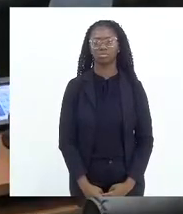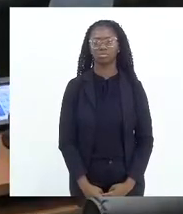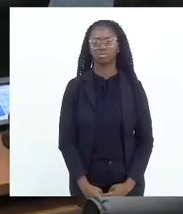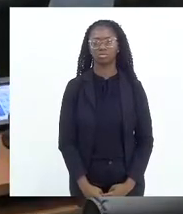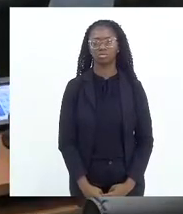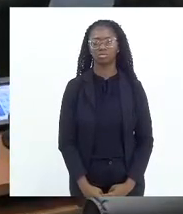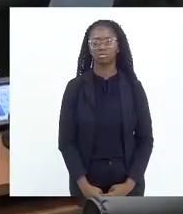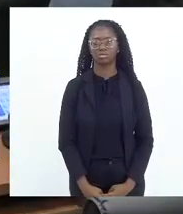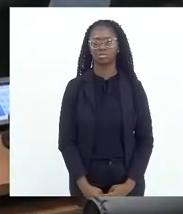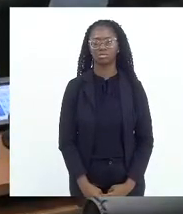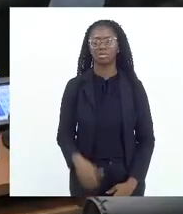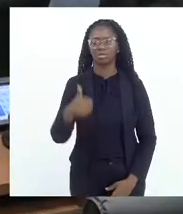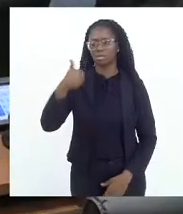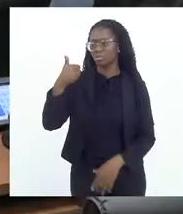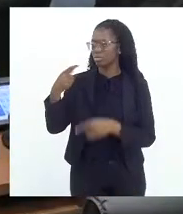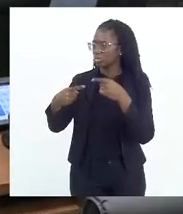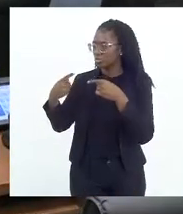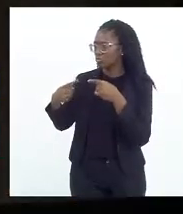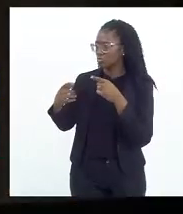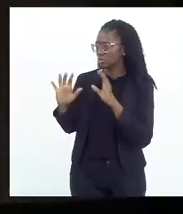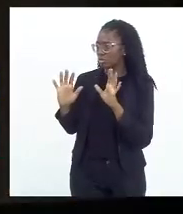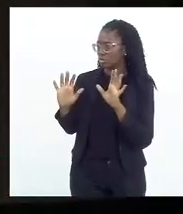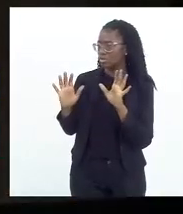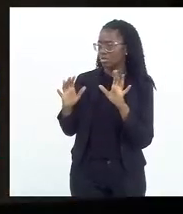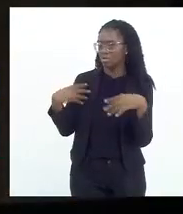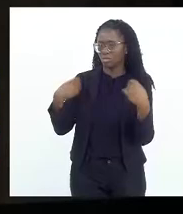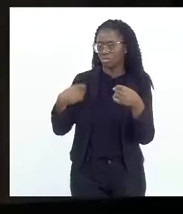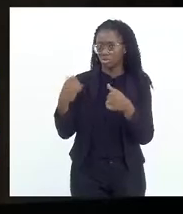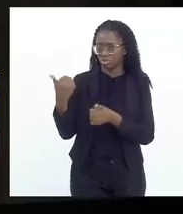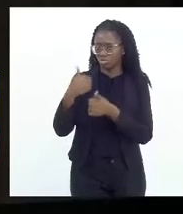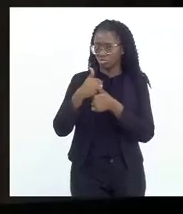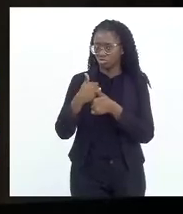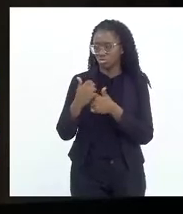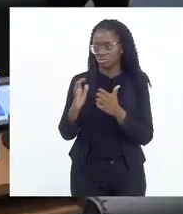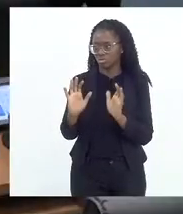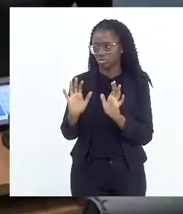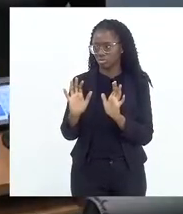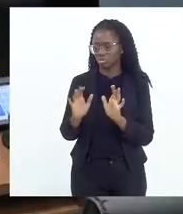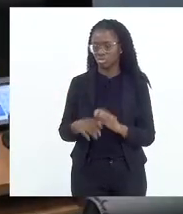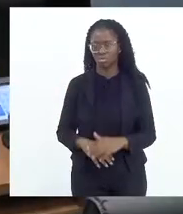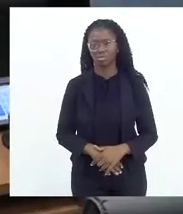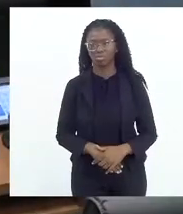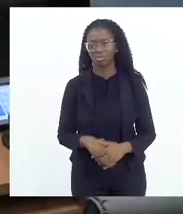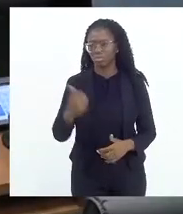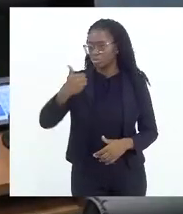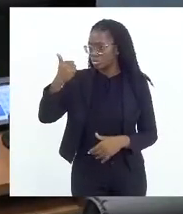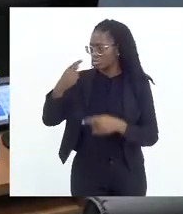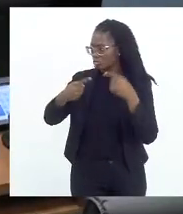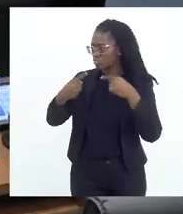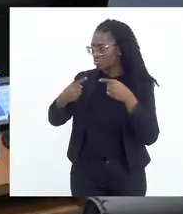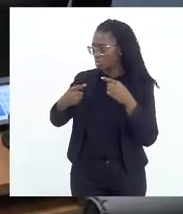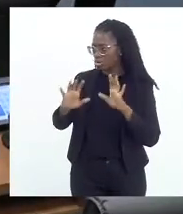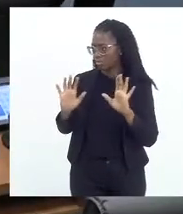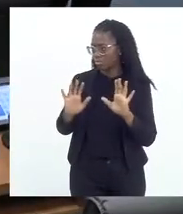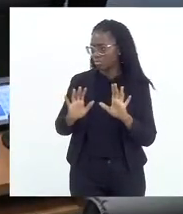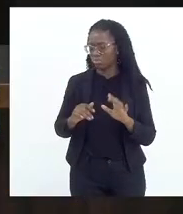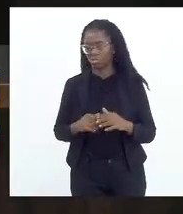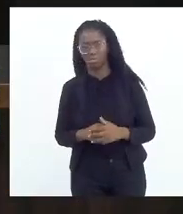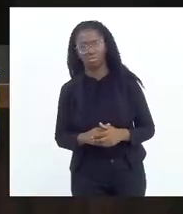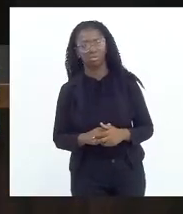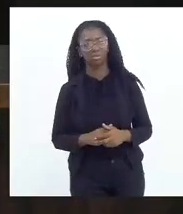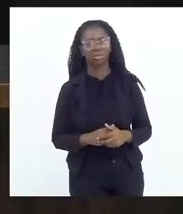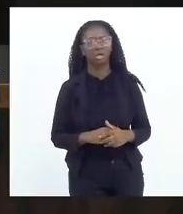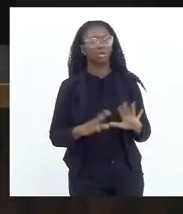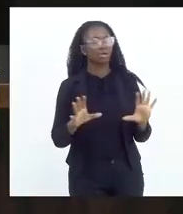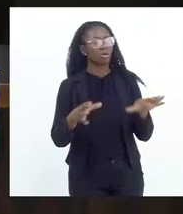Está em primeira discussão. É, conclui por substitutivo. Está em primeira discussão. Pela Comissão